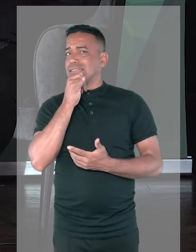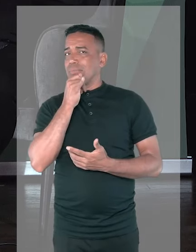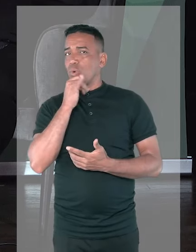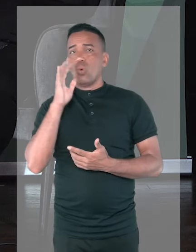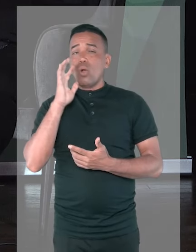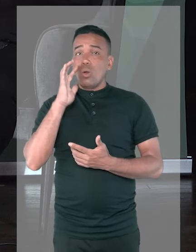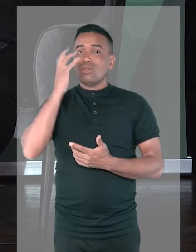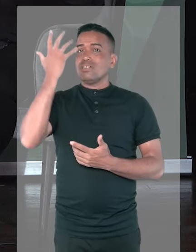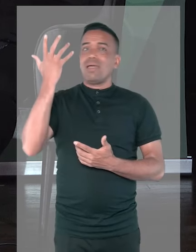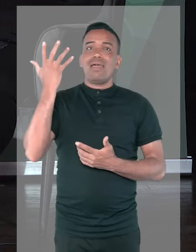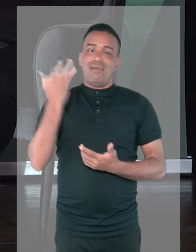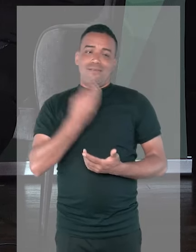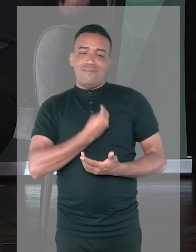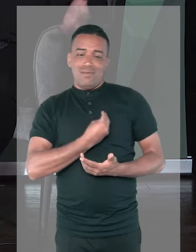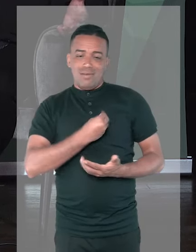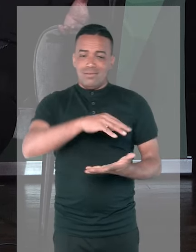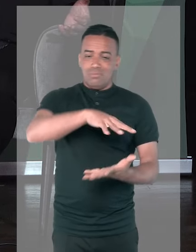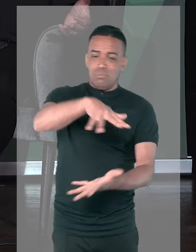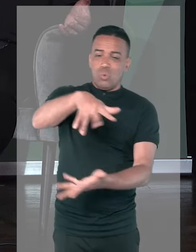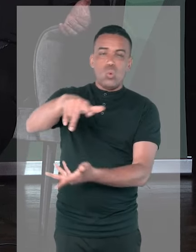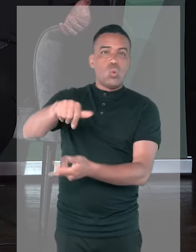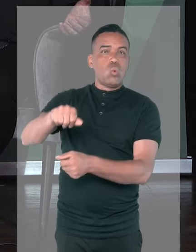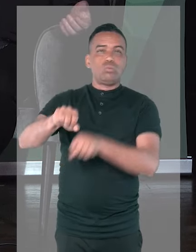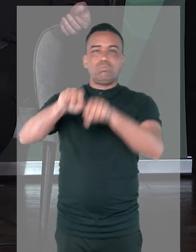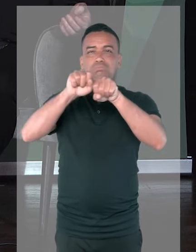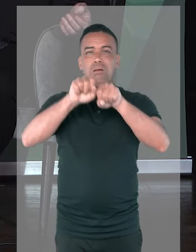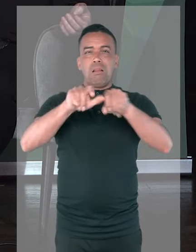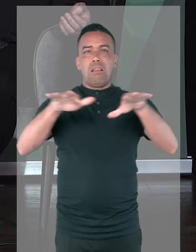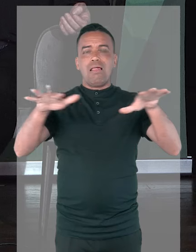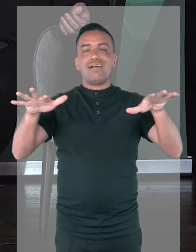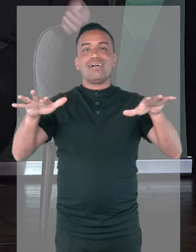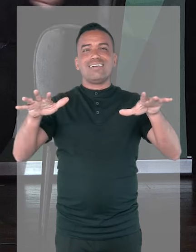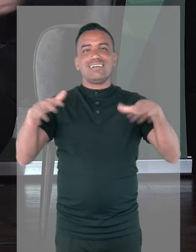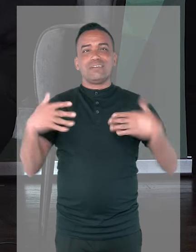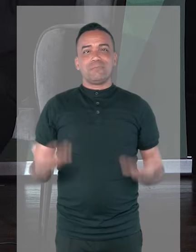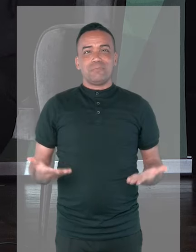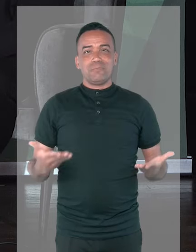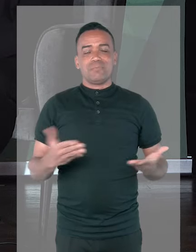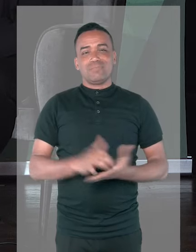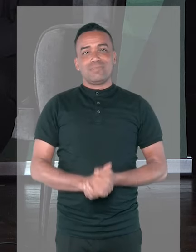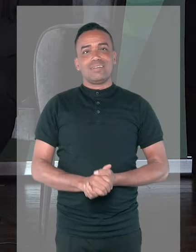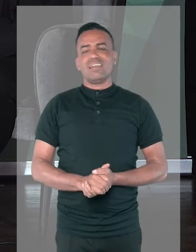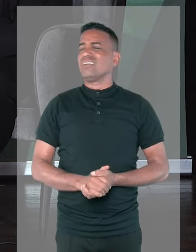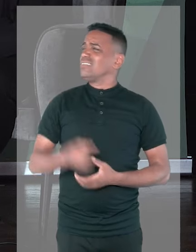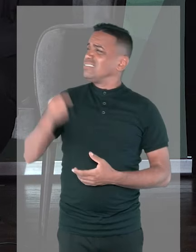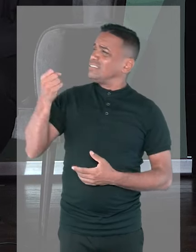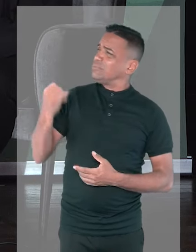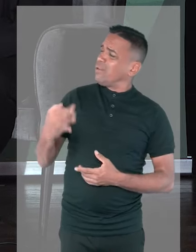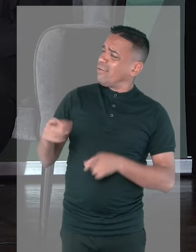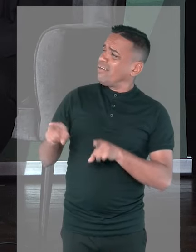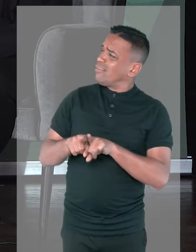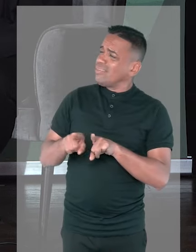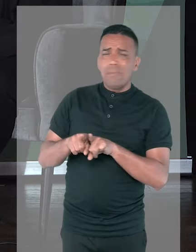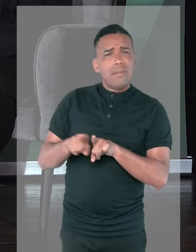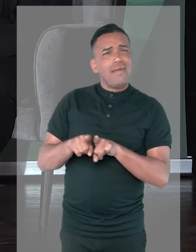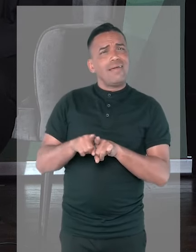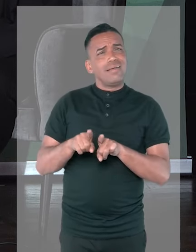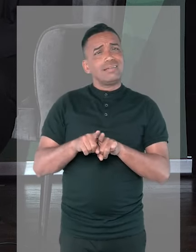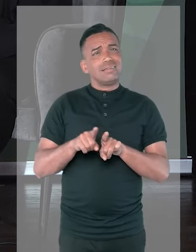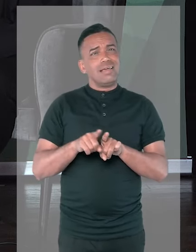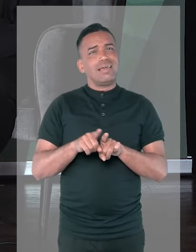dessa realidade que se expande cada vez mais, né? Fala um pouquinho, já que são